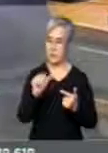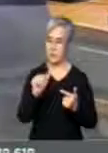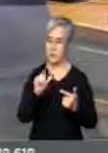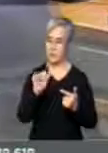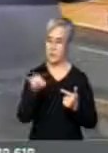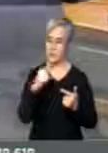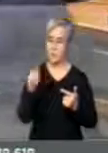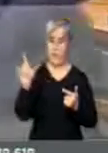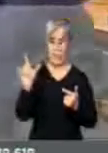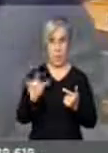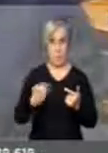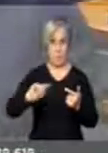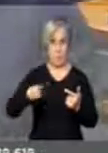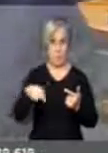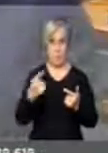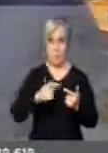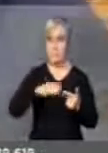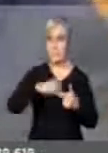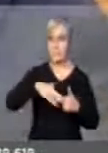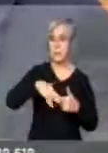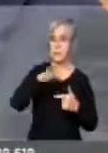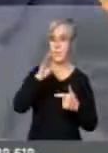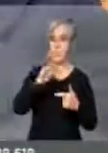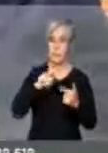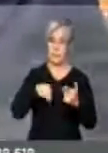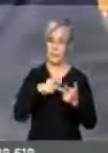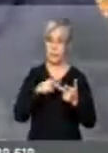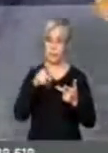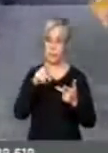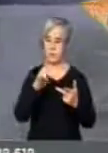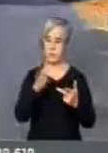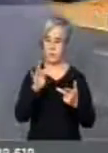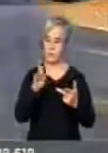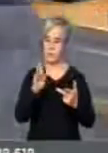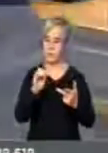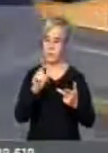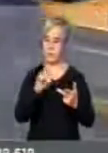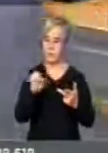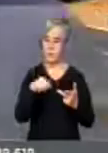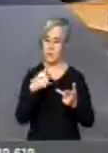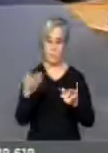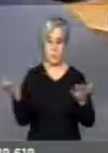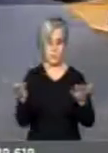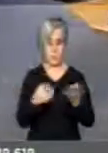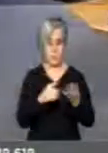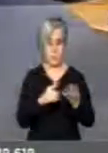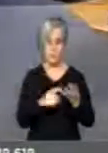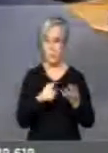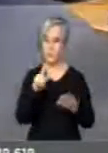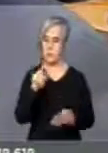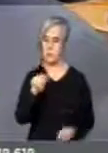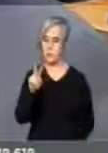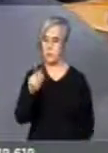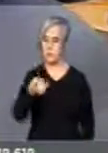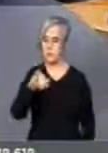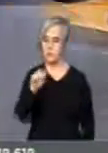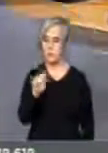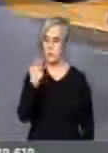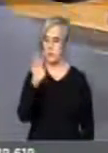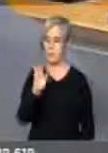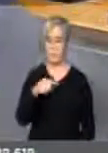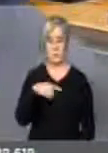coisa menor, daqui a pouco já tinha o petrolão, e aí veio a Lava Jato e está dando onde está, né? Uma presidente da